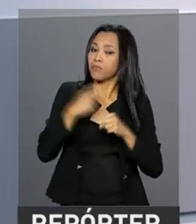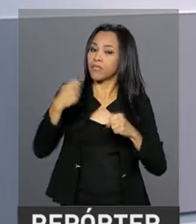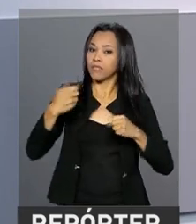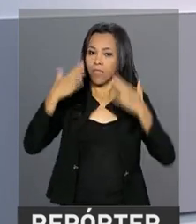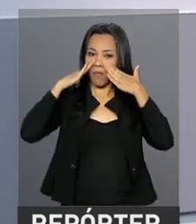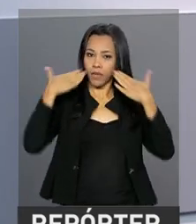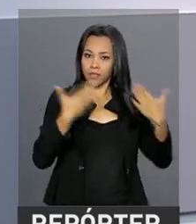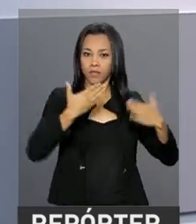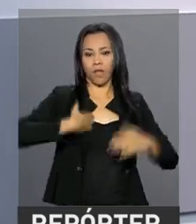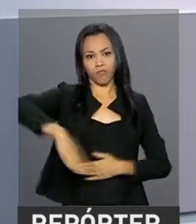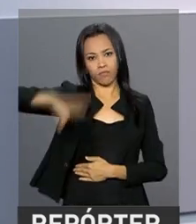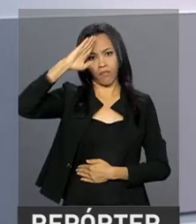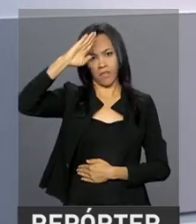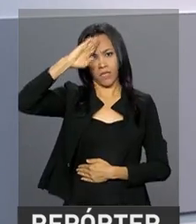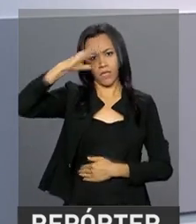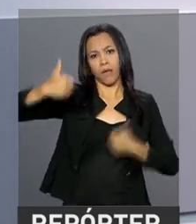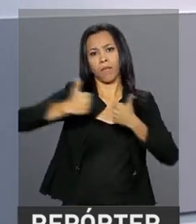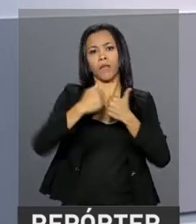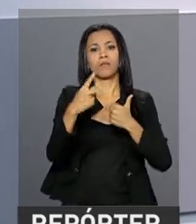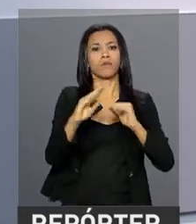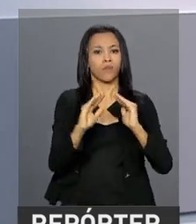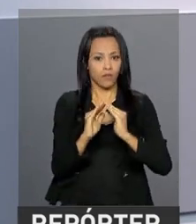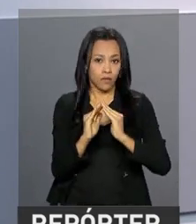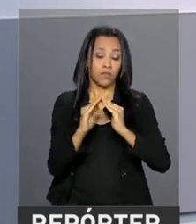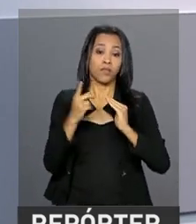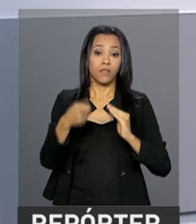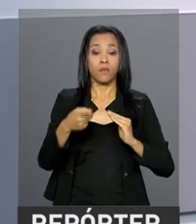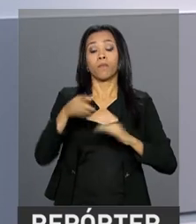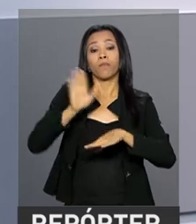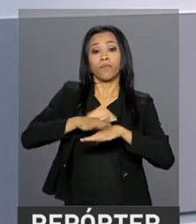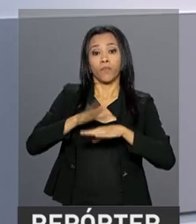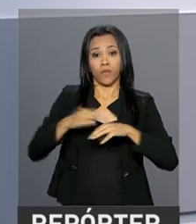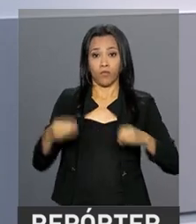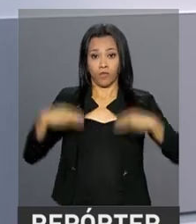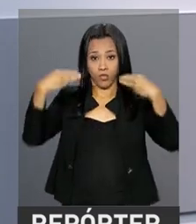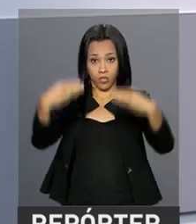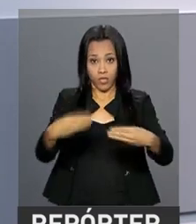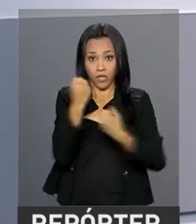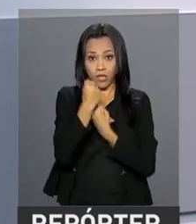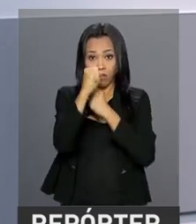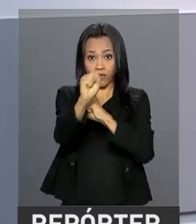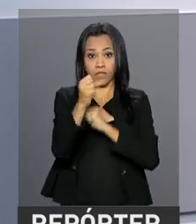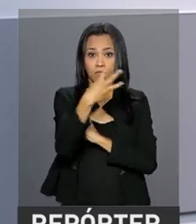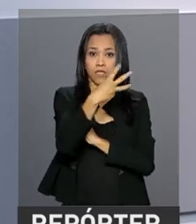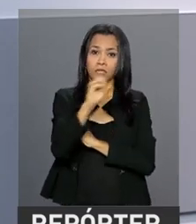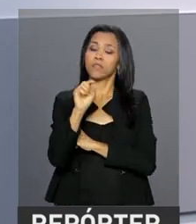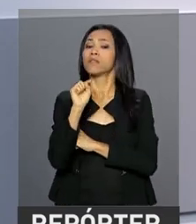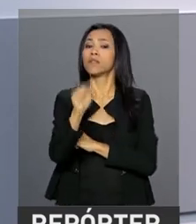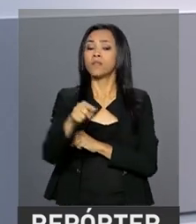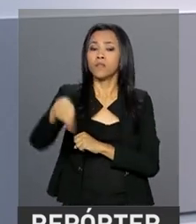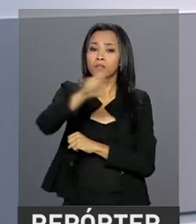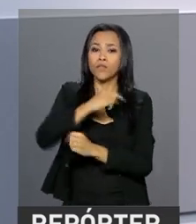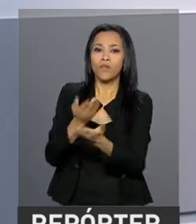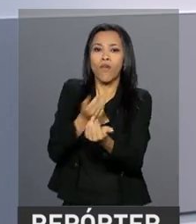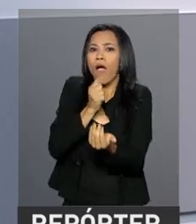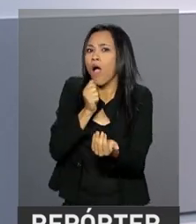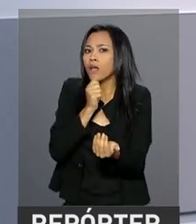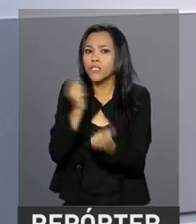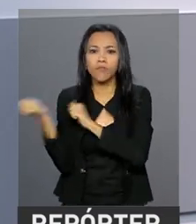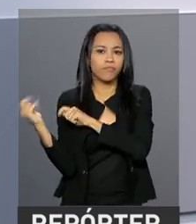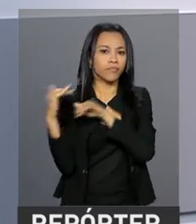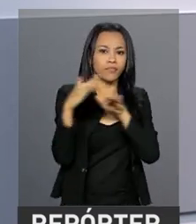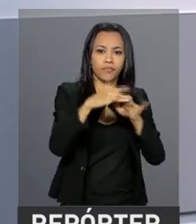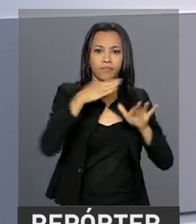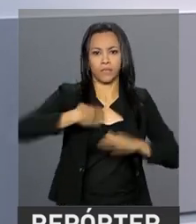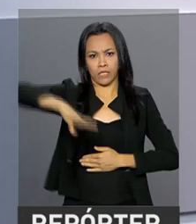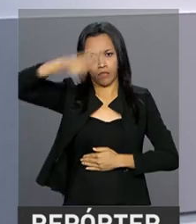apresentar a junta militar mais próxima de casa segundo o Ministério da Defesa cerca de 300.000 jovens ainda não se apresentaram para